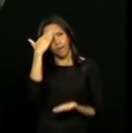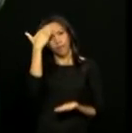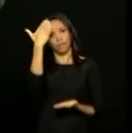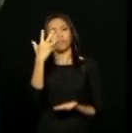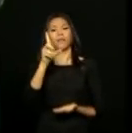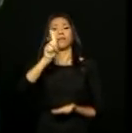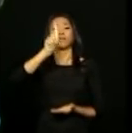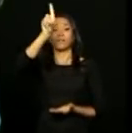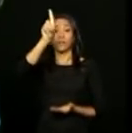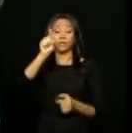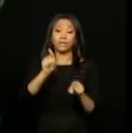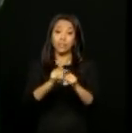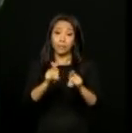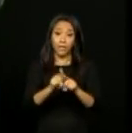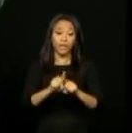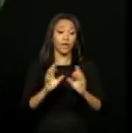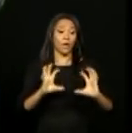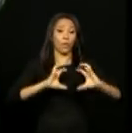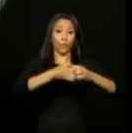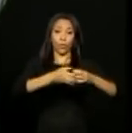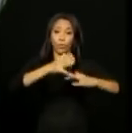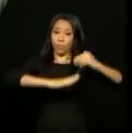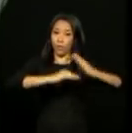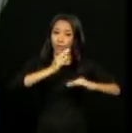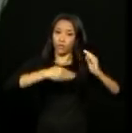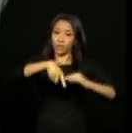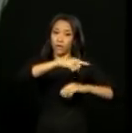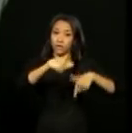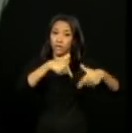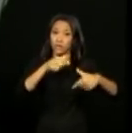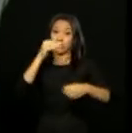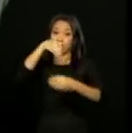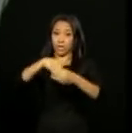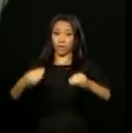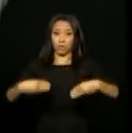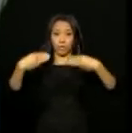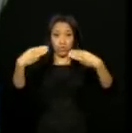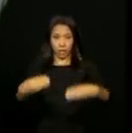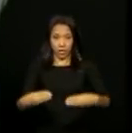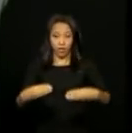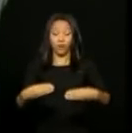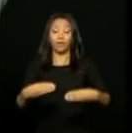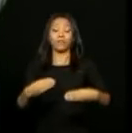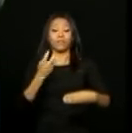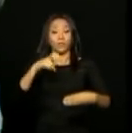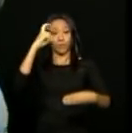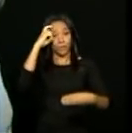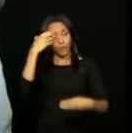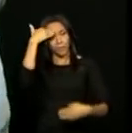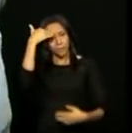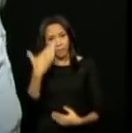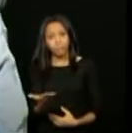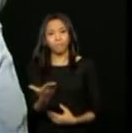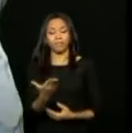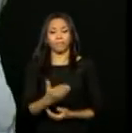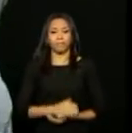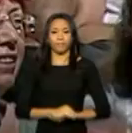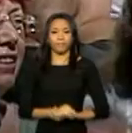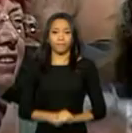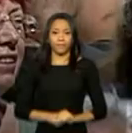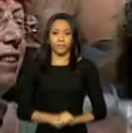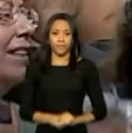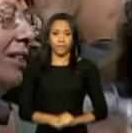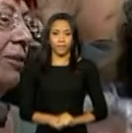Deus e às equipes técnicas do Ministério da Cultura por essa oportunidade. Muito obrigada.